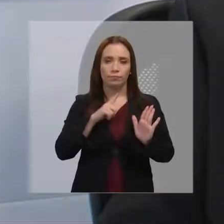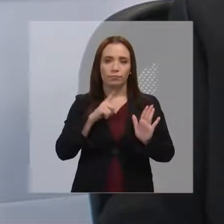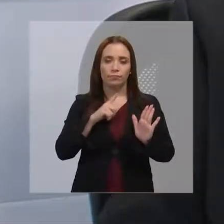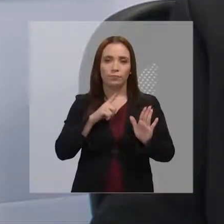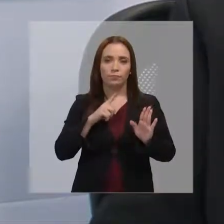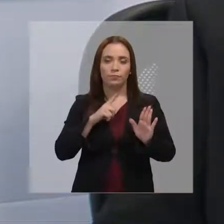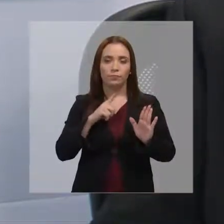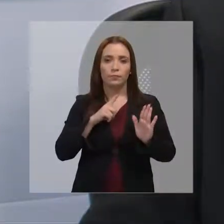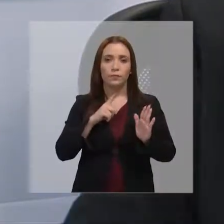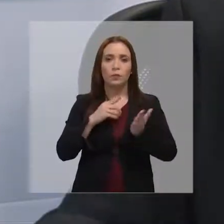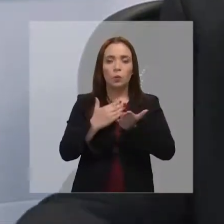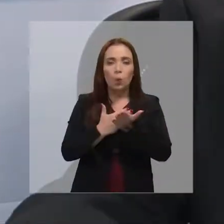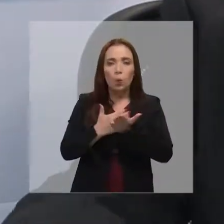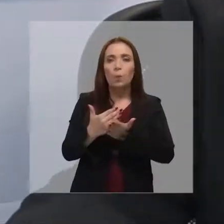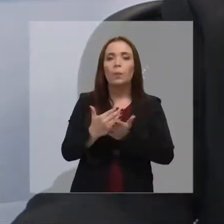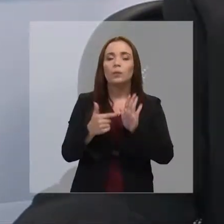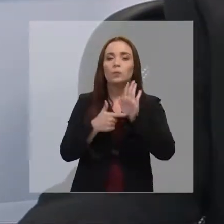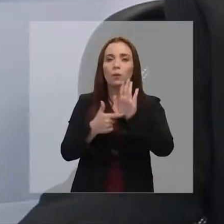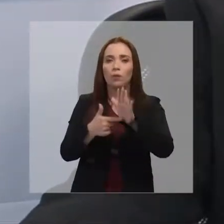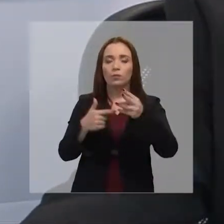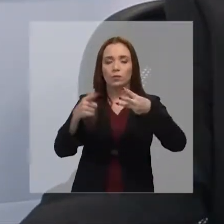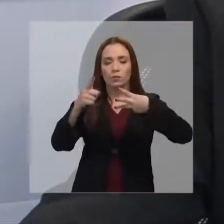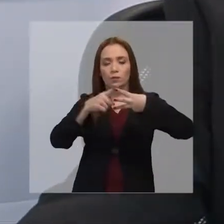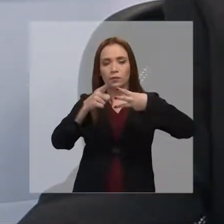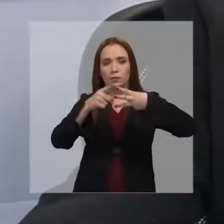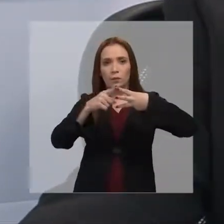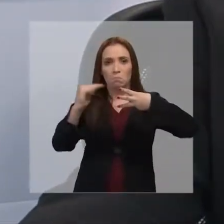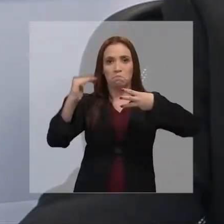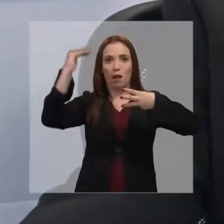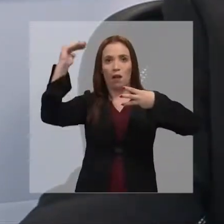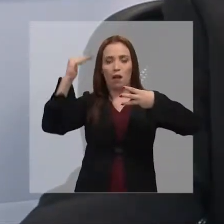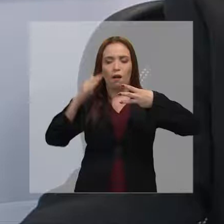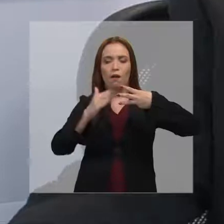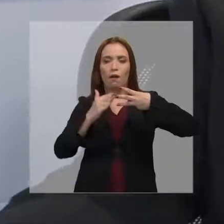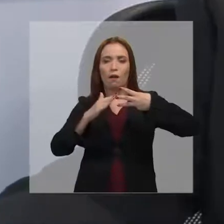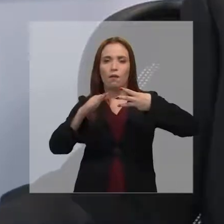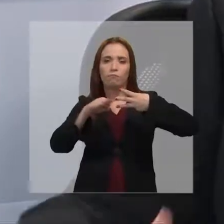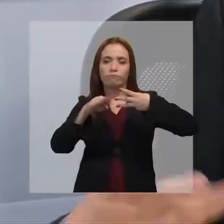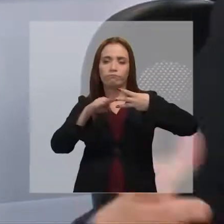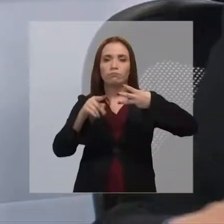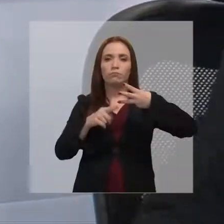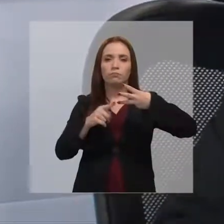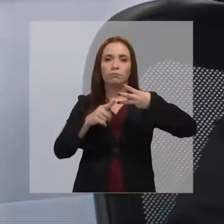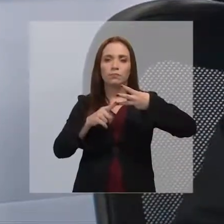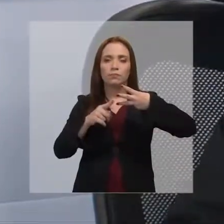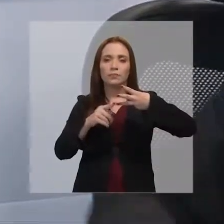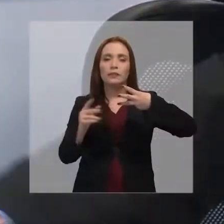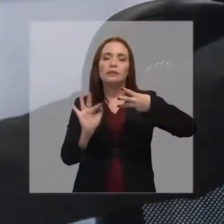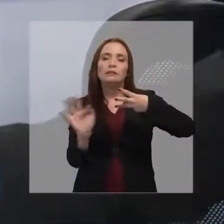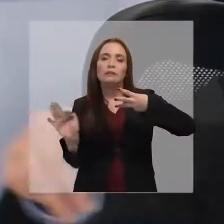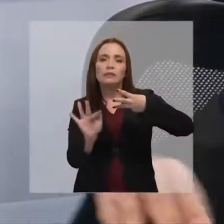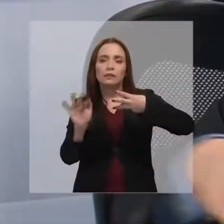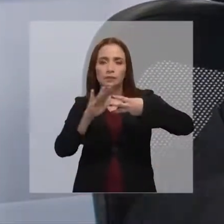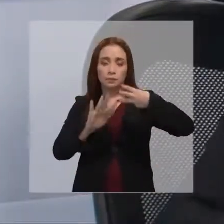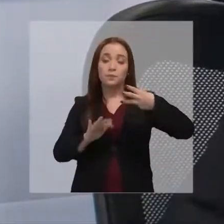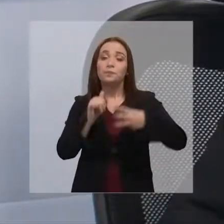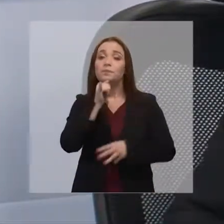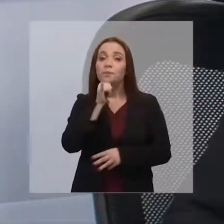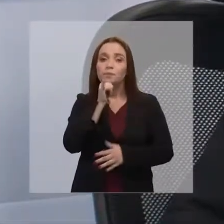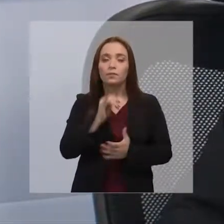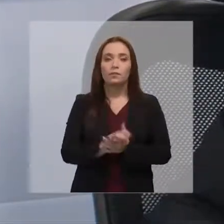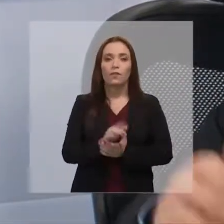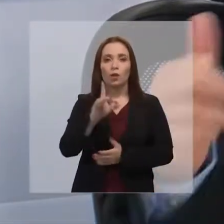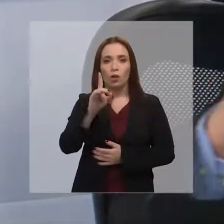escalão, que também agora começa a se refletir no terceiro escalão. E isso tem causado um mal-estar muito grande. Vou dar um exemplo,